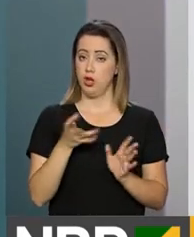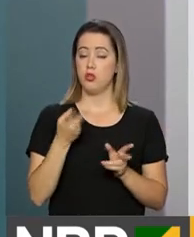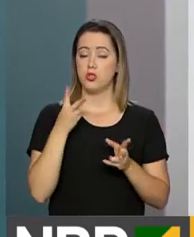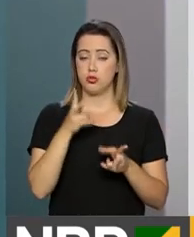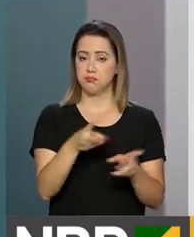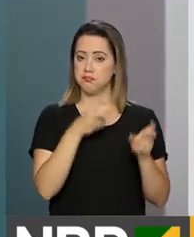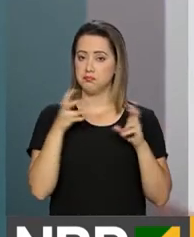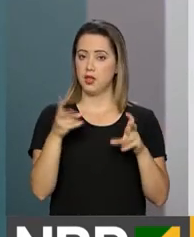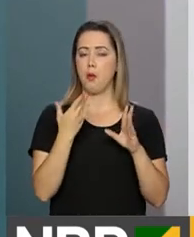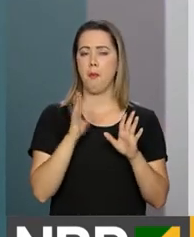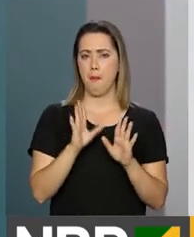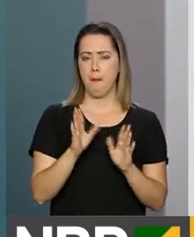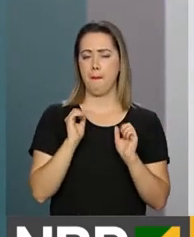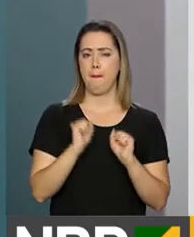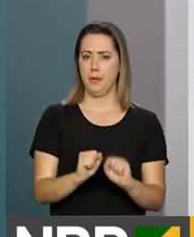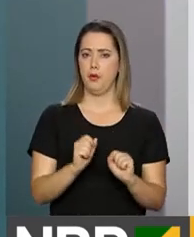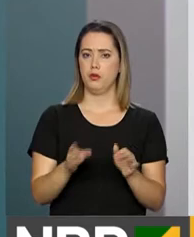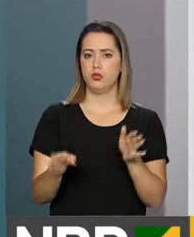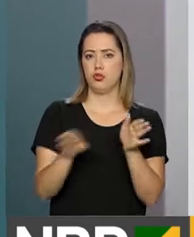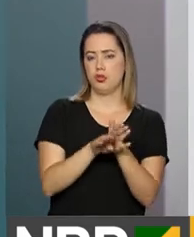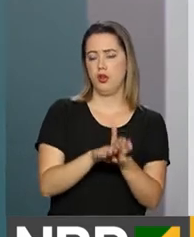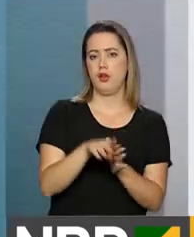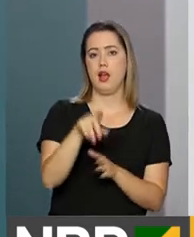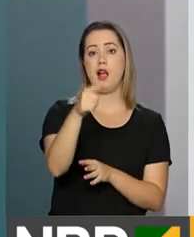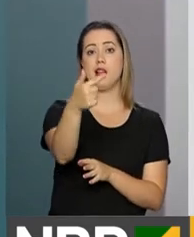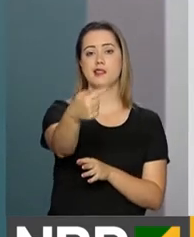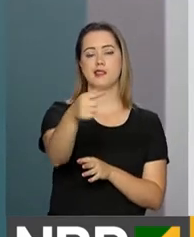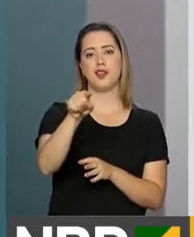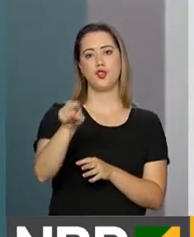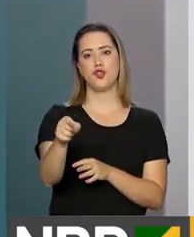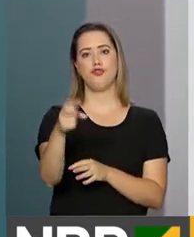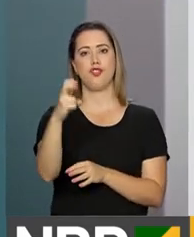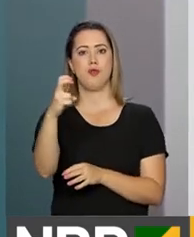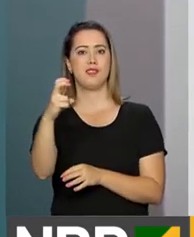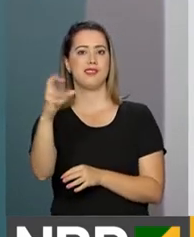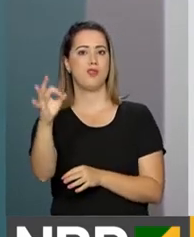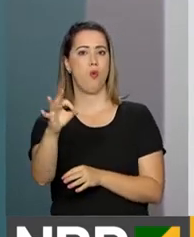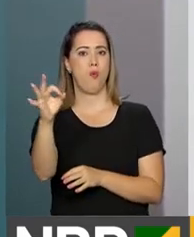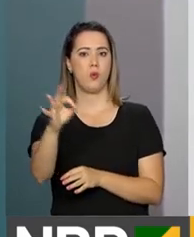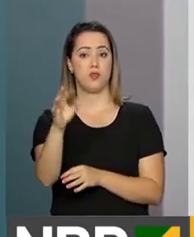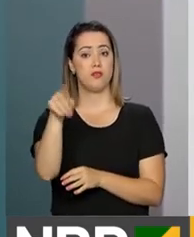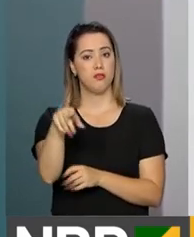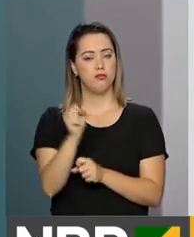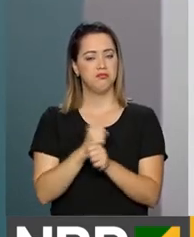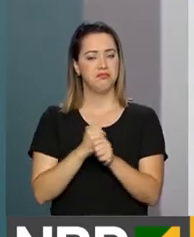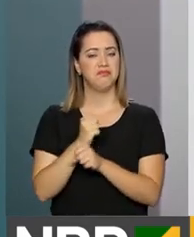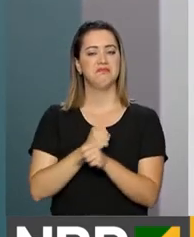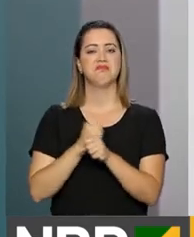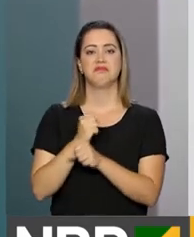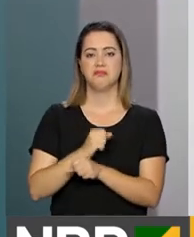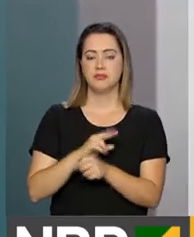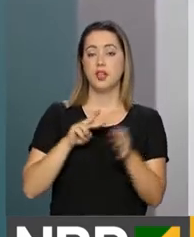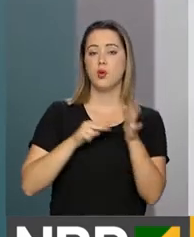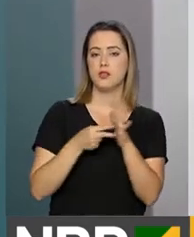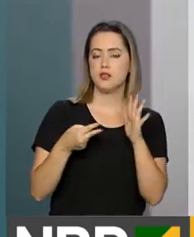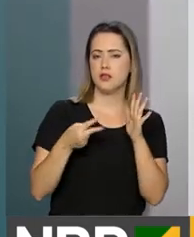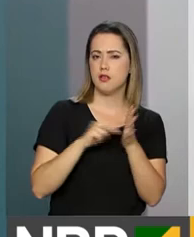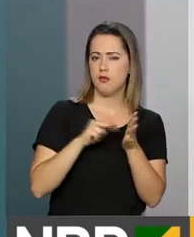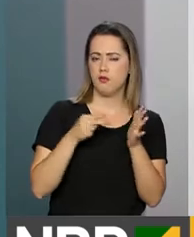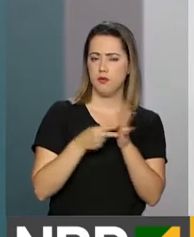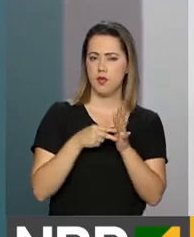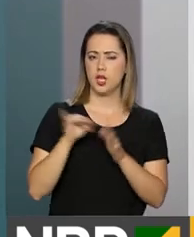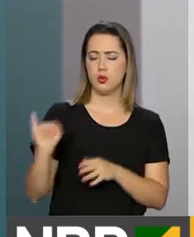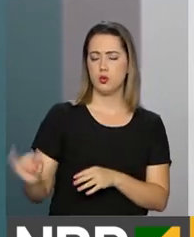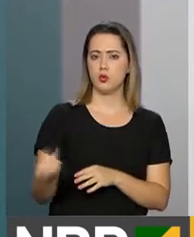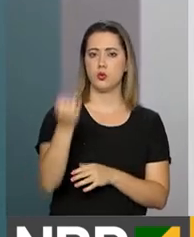feitas de vento chegaram a 76 no final deste ano o que vai significar e vai exigir que a taxa de juros